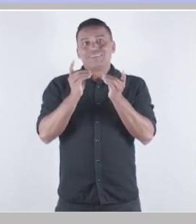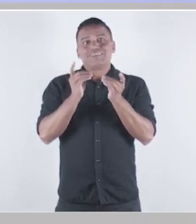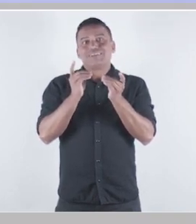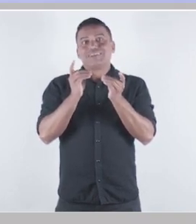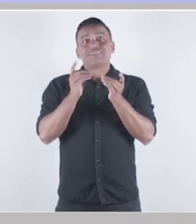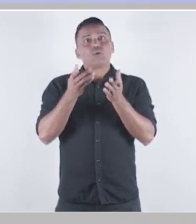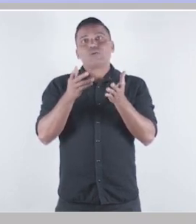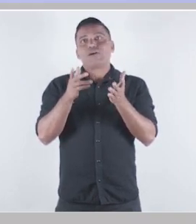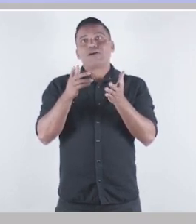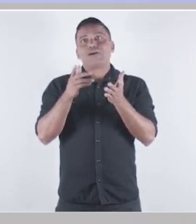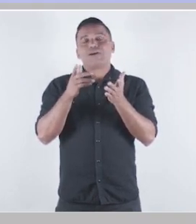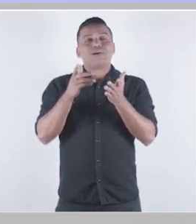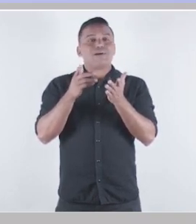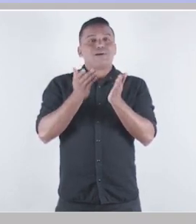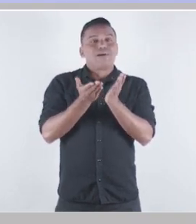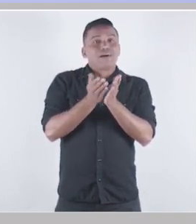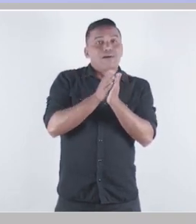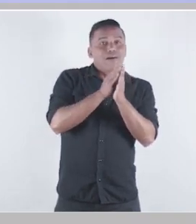literatura,